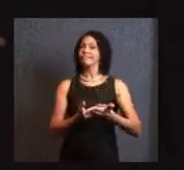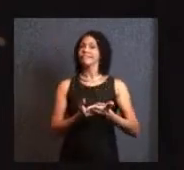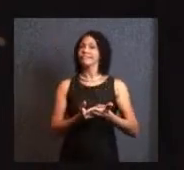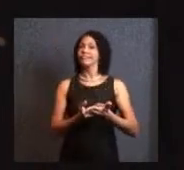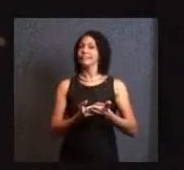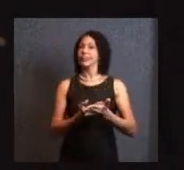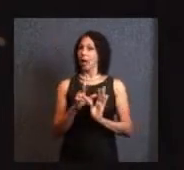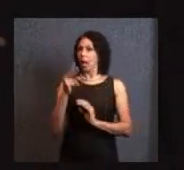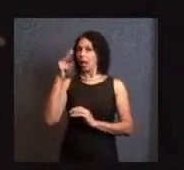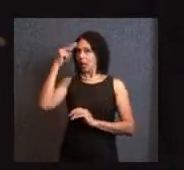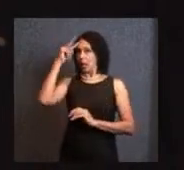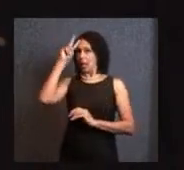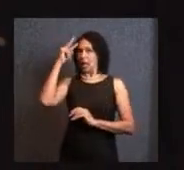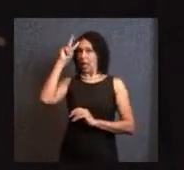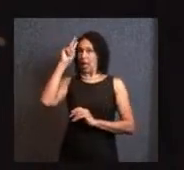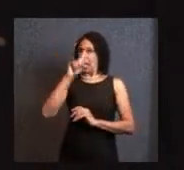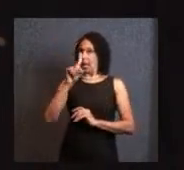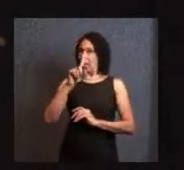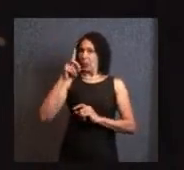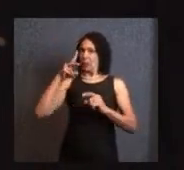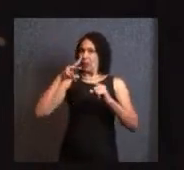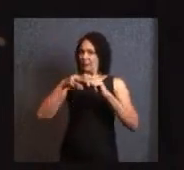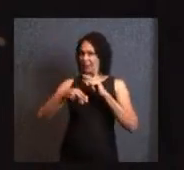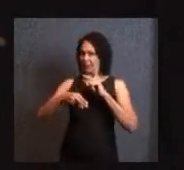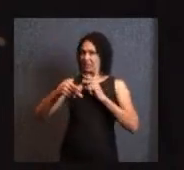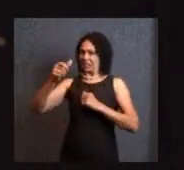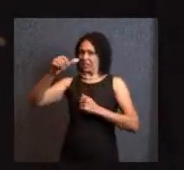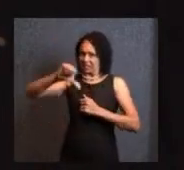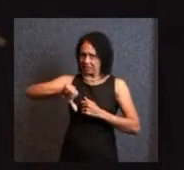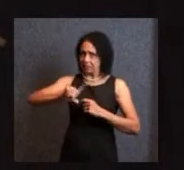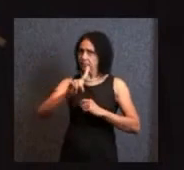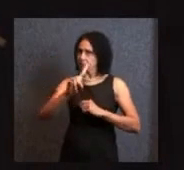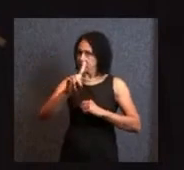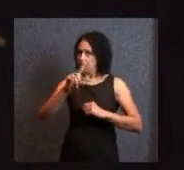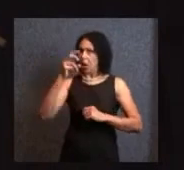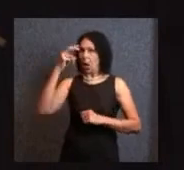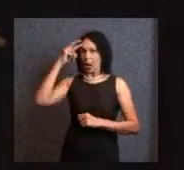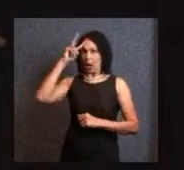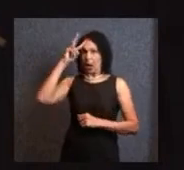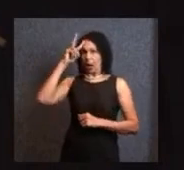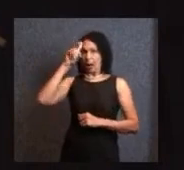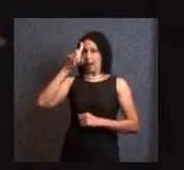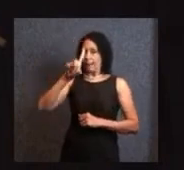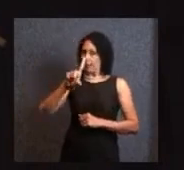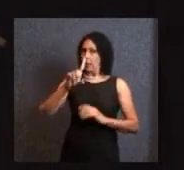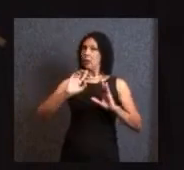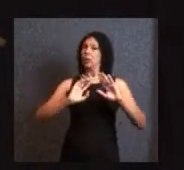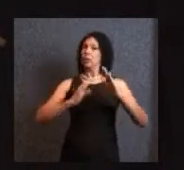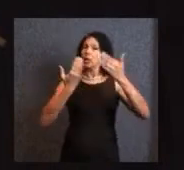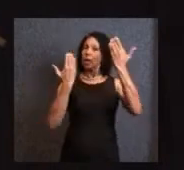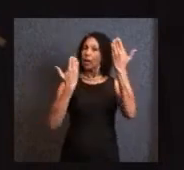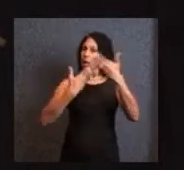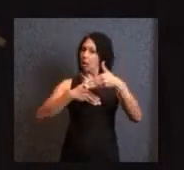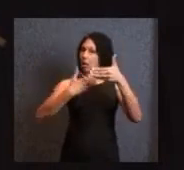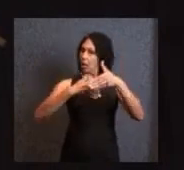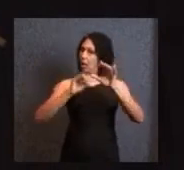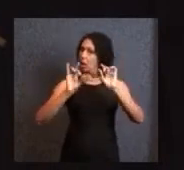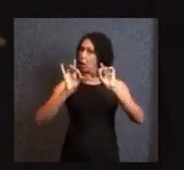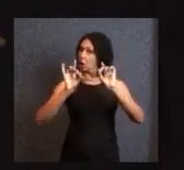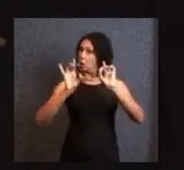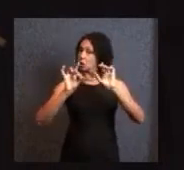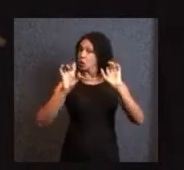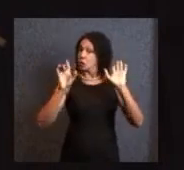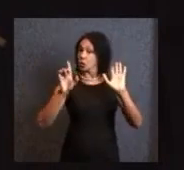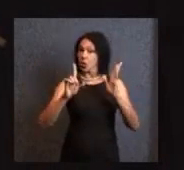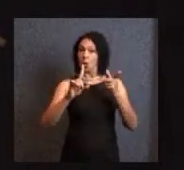aqui caráter punitivo e também lembrando que a aplicação das avaliações é apenas um dos